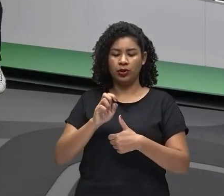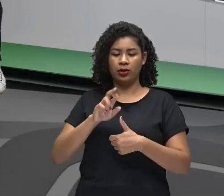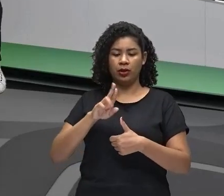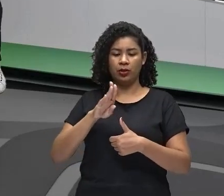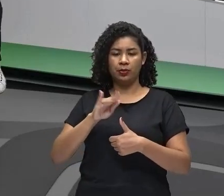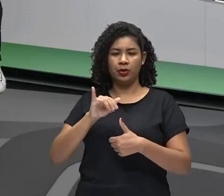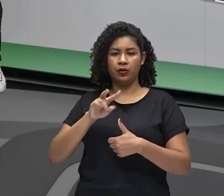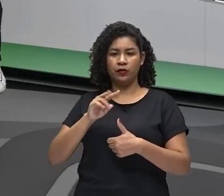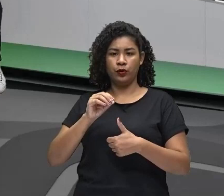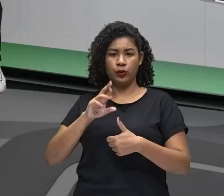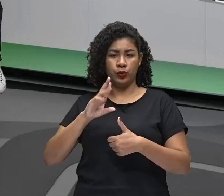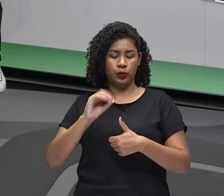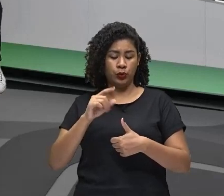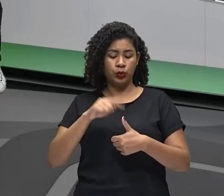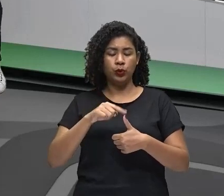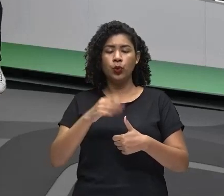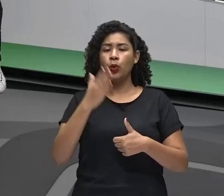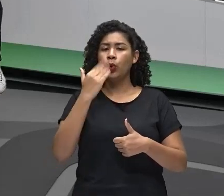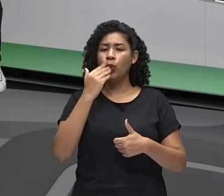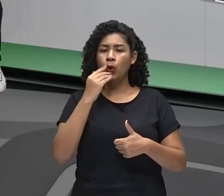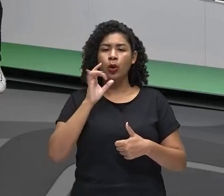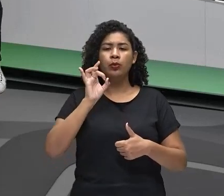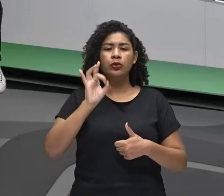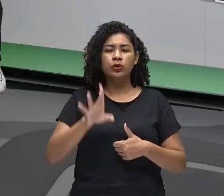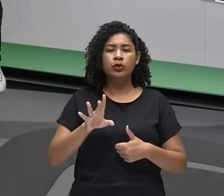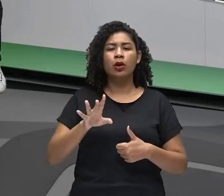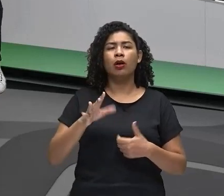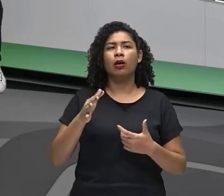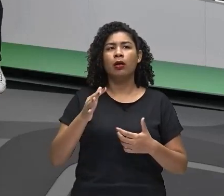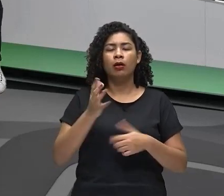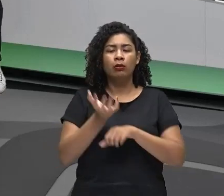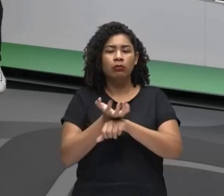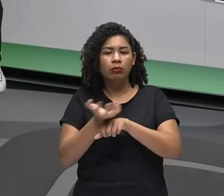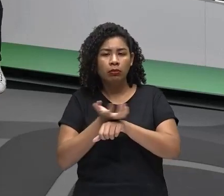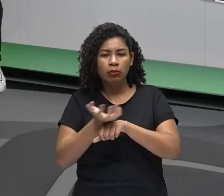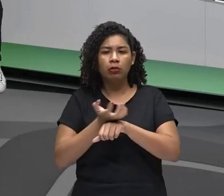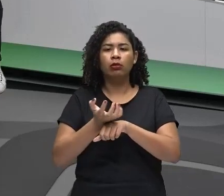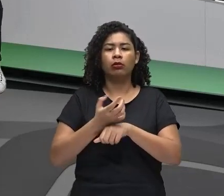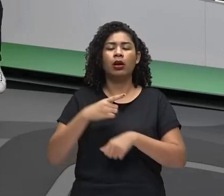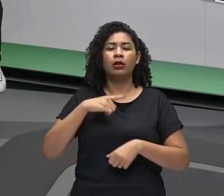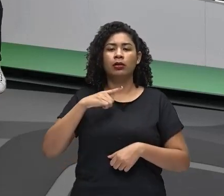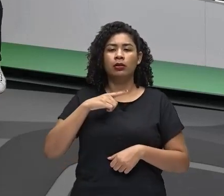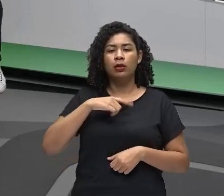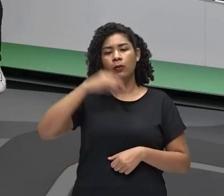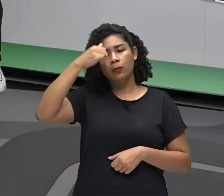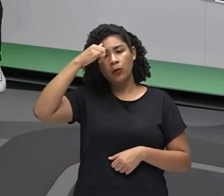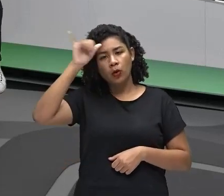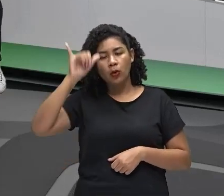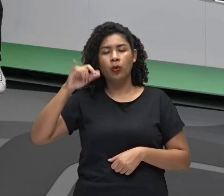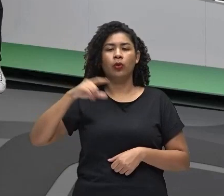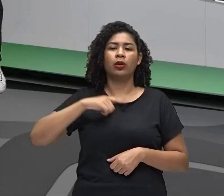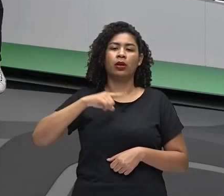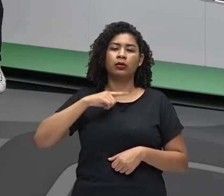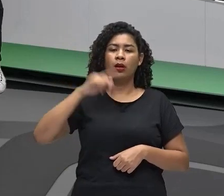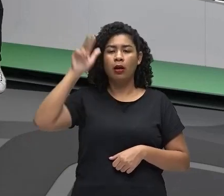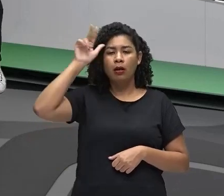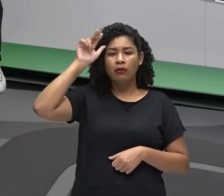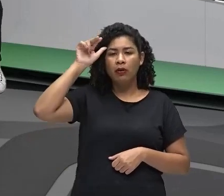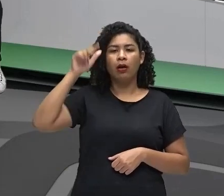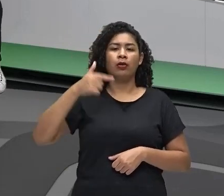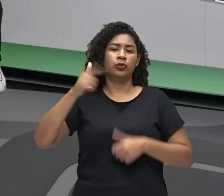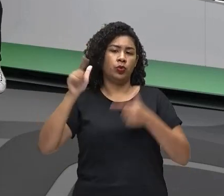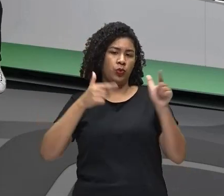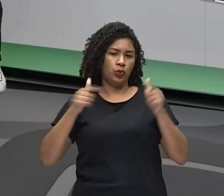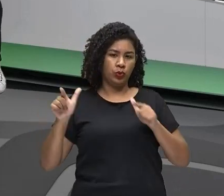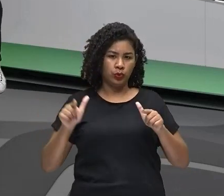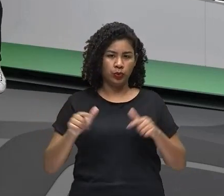de plantas, como o exemplo do cavalo que a gente viu, né? O cavalo, o boi, né? A gente tem ali gafanhotos, por exemplo. Carnívoros são